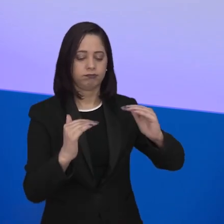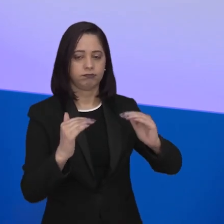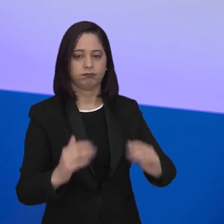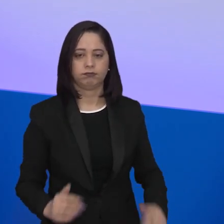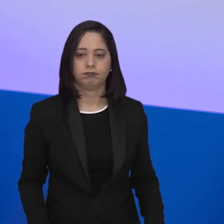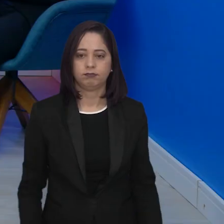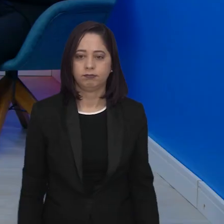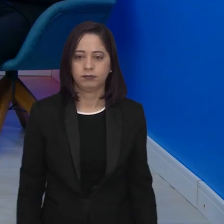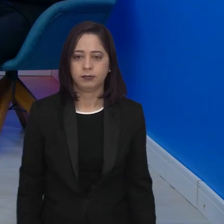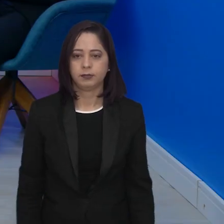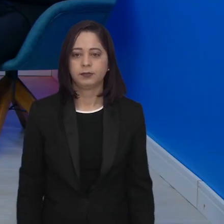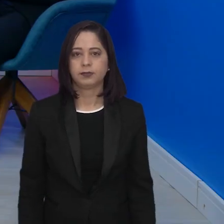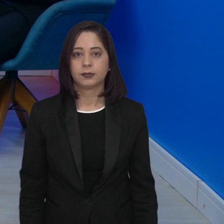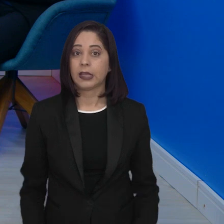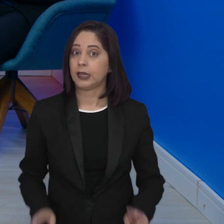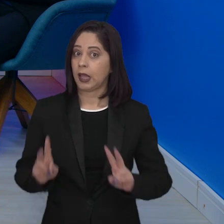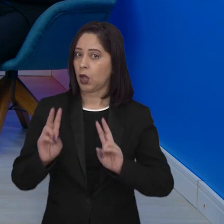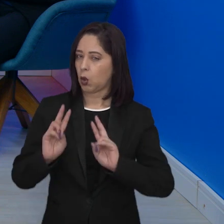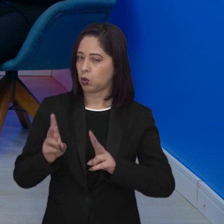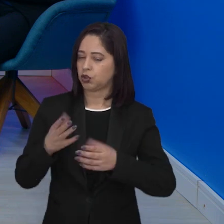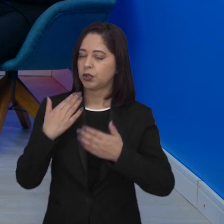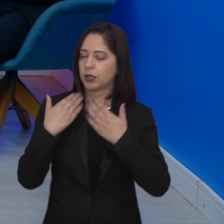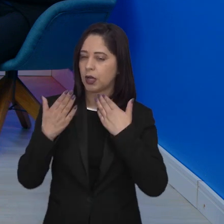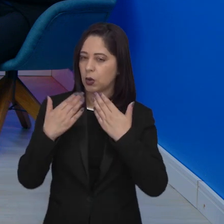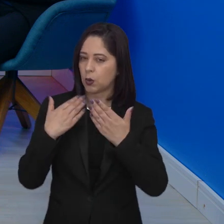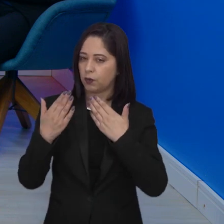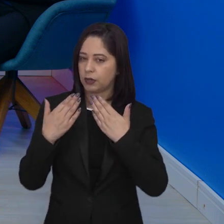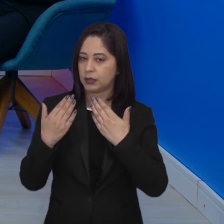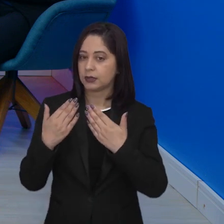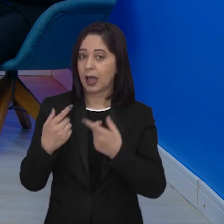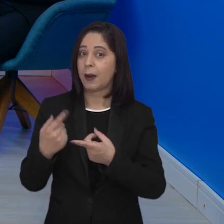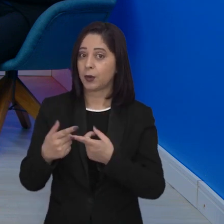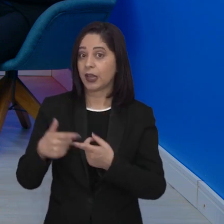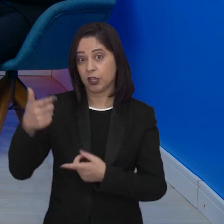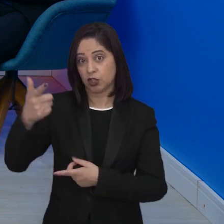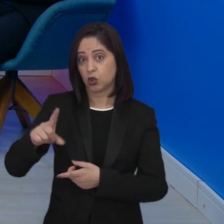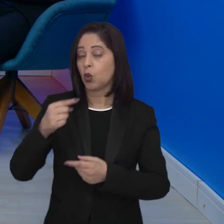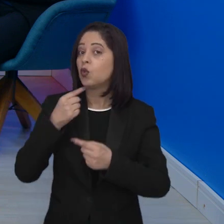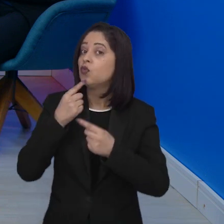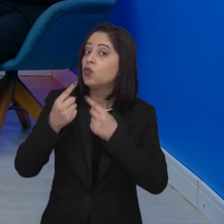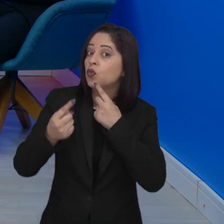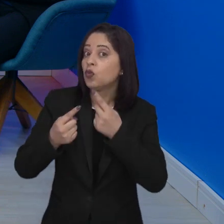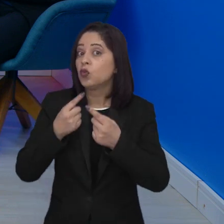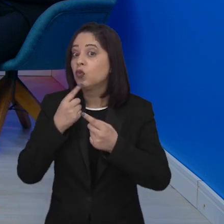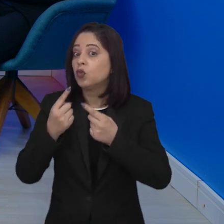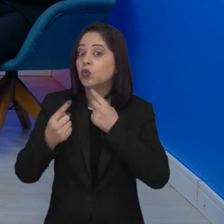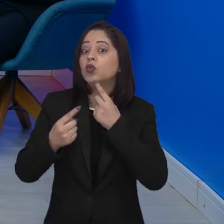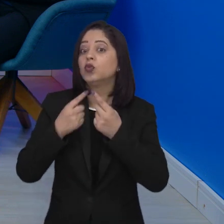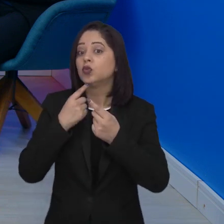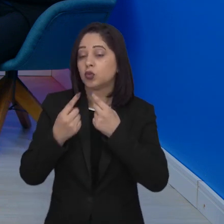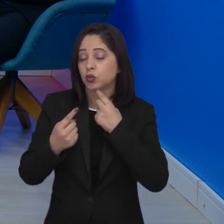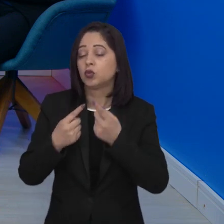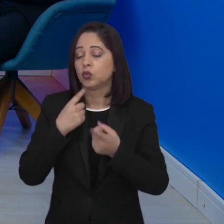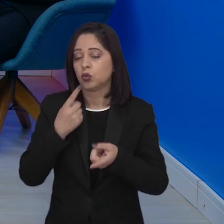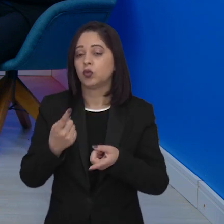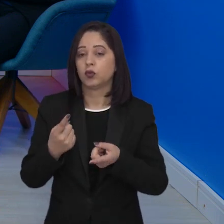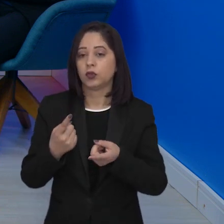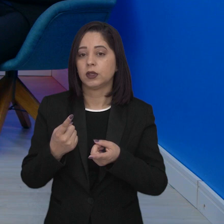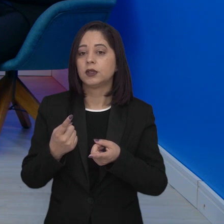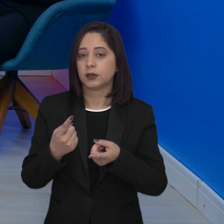proporcional. Marcos, vamos continuar essa conversa colocando mais uma vez a população, né,